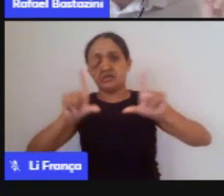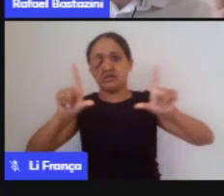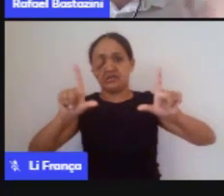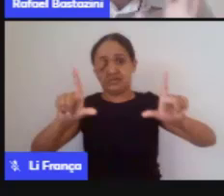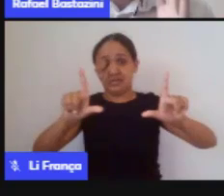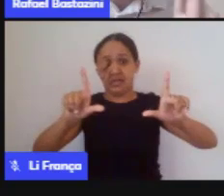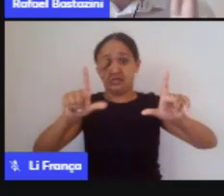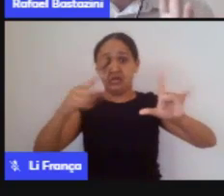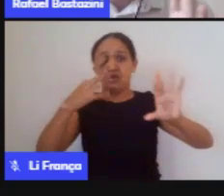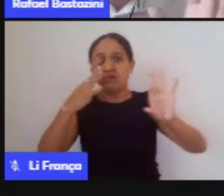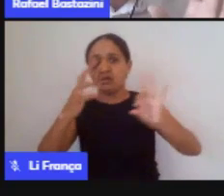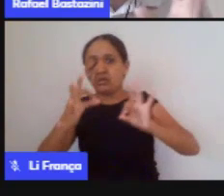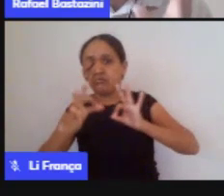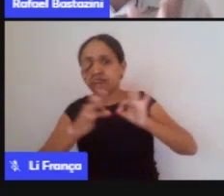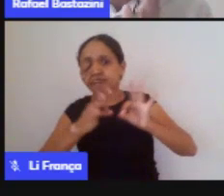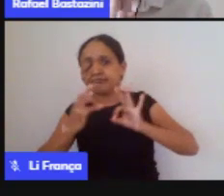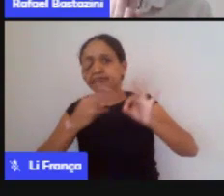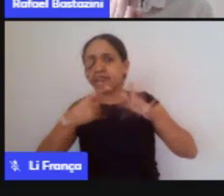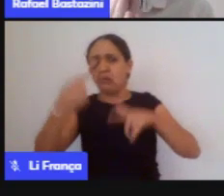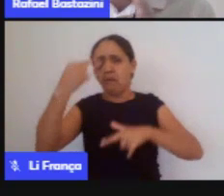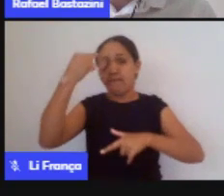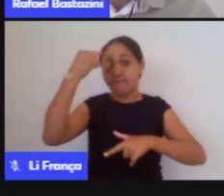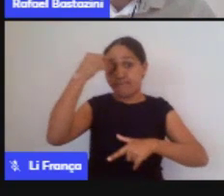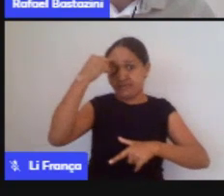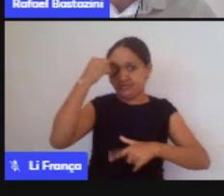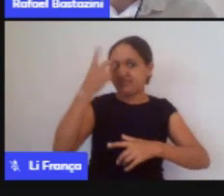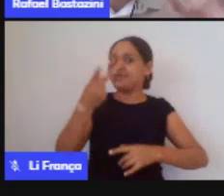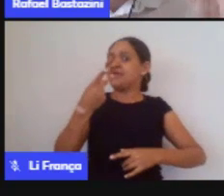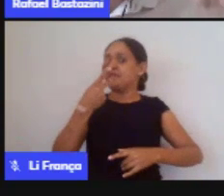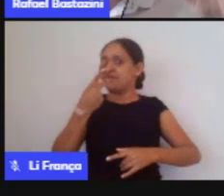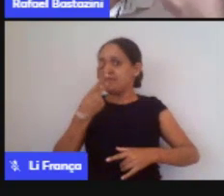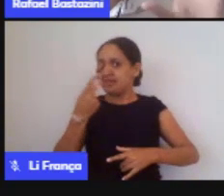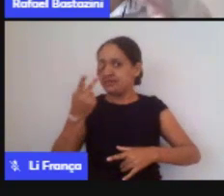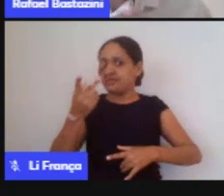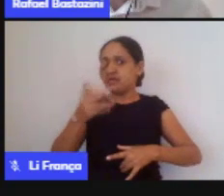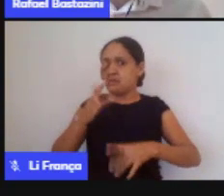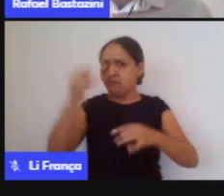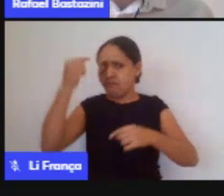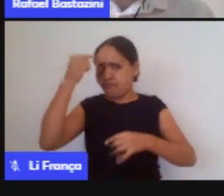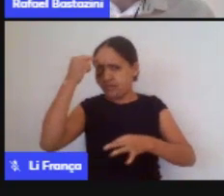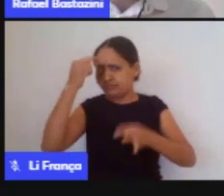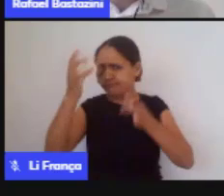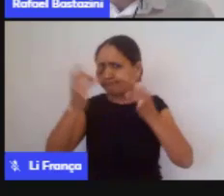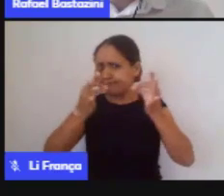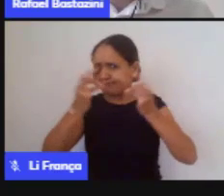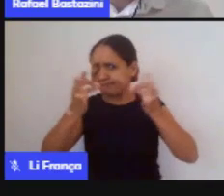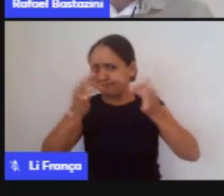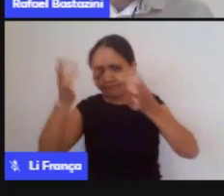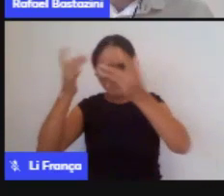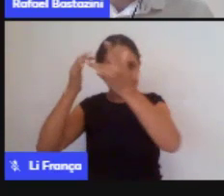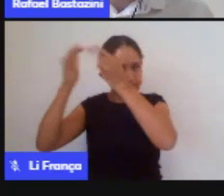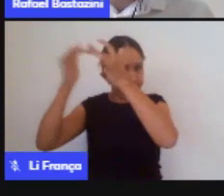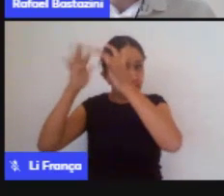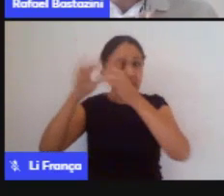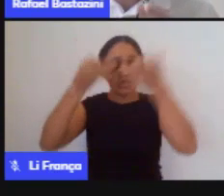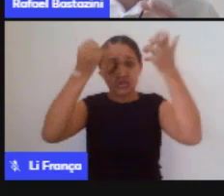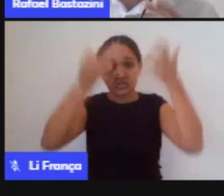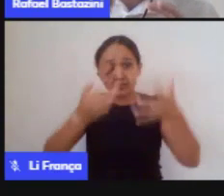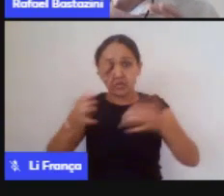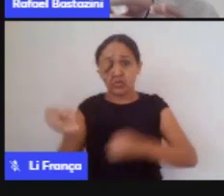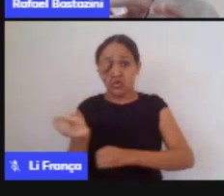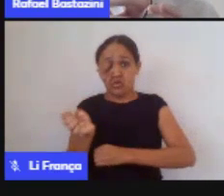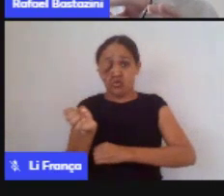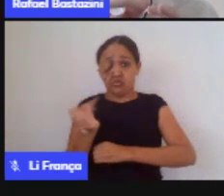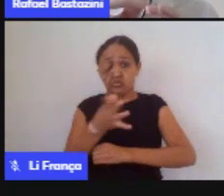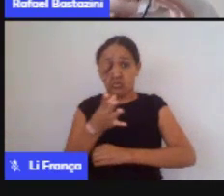vão articulando as coisas, vão pensando no que eu estou falando e articulando. Então, eu expliquei a modernização para vocês,